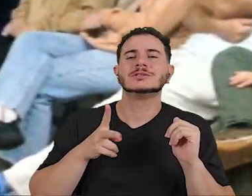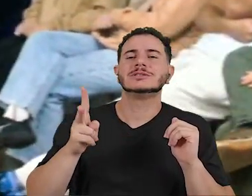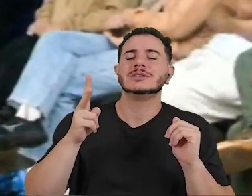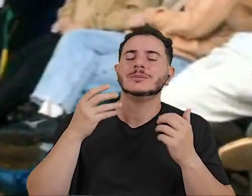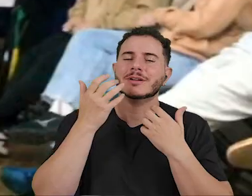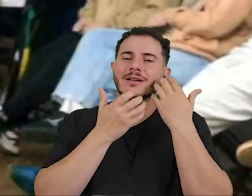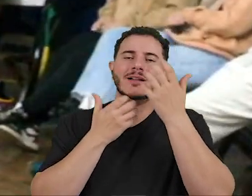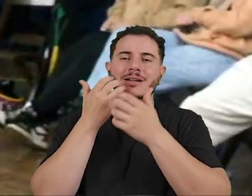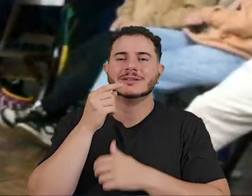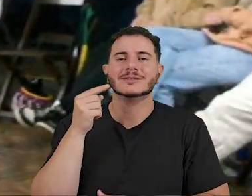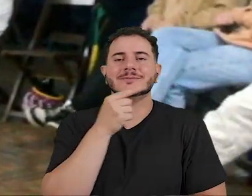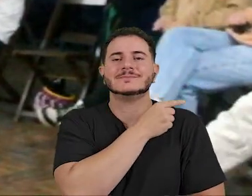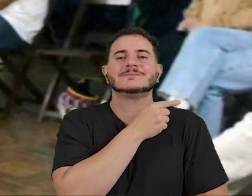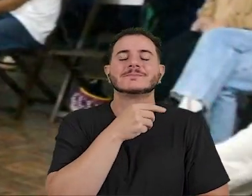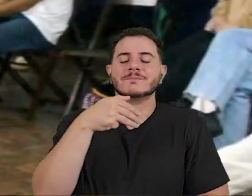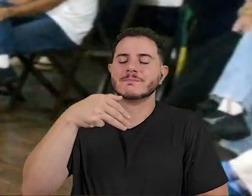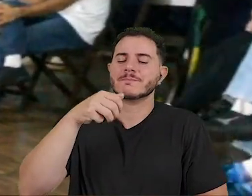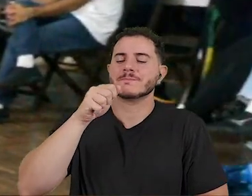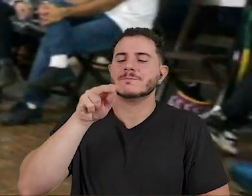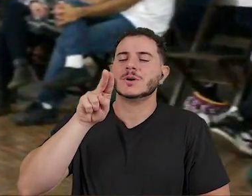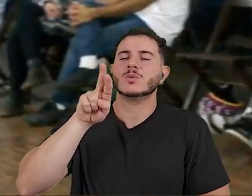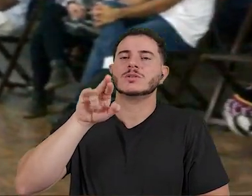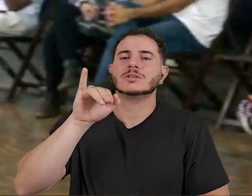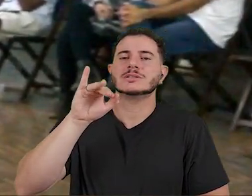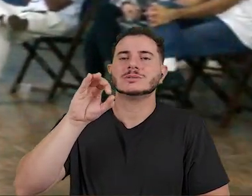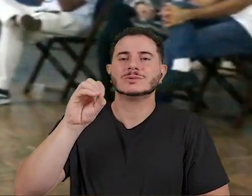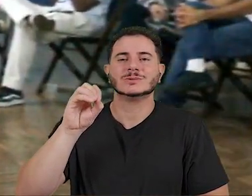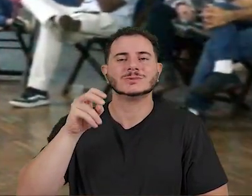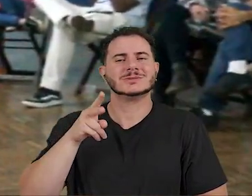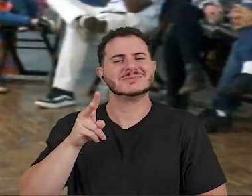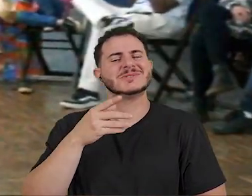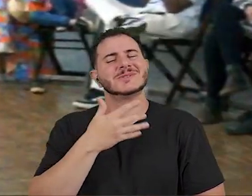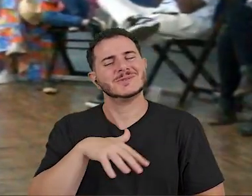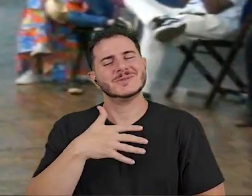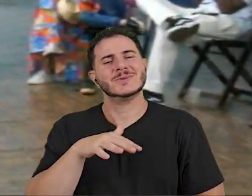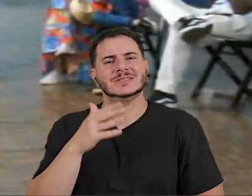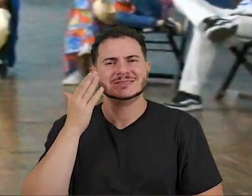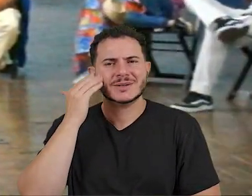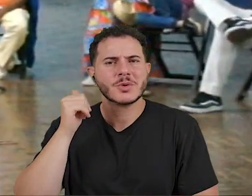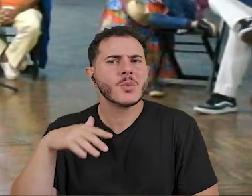cabuloso. Sabe qual é? Sabe?